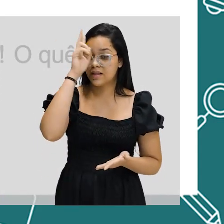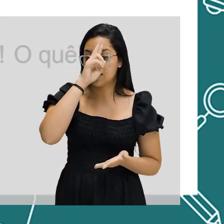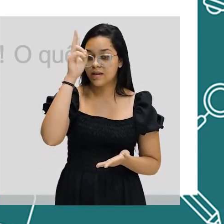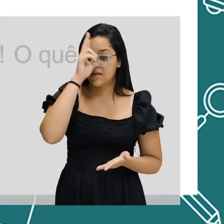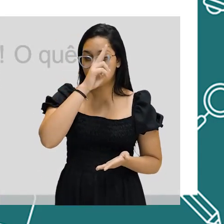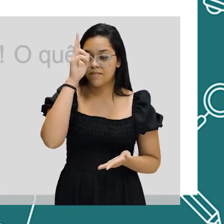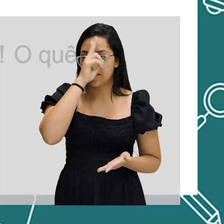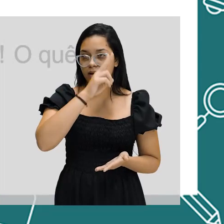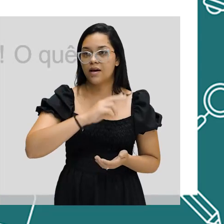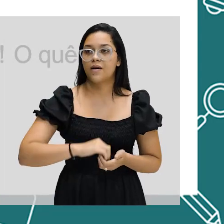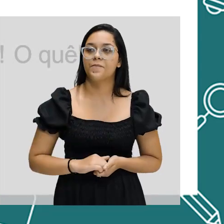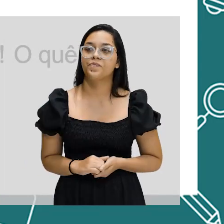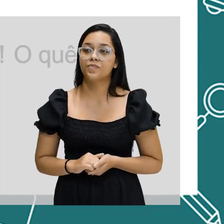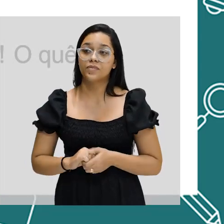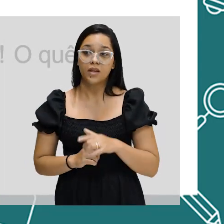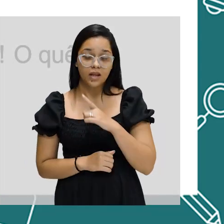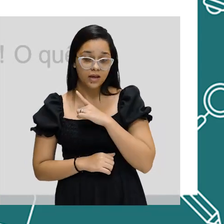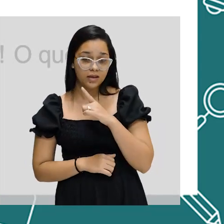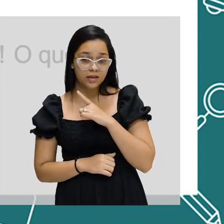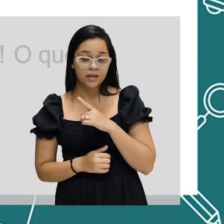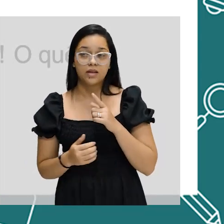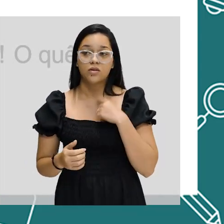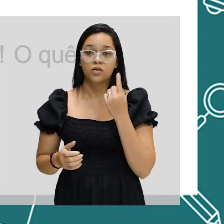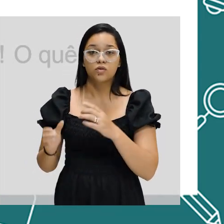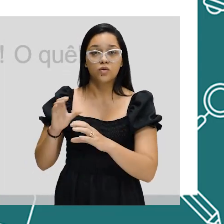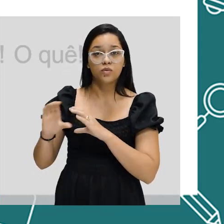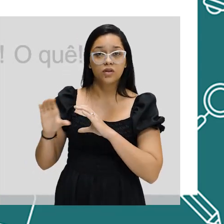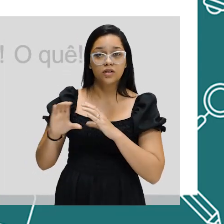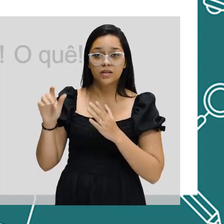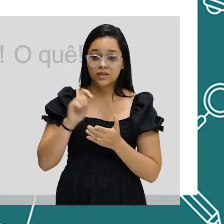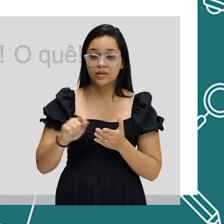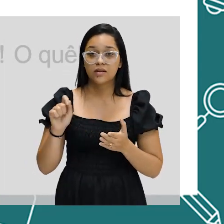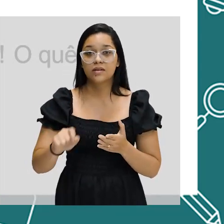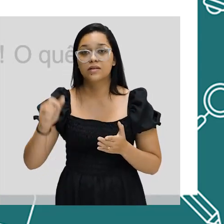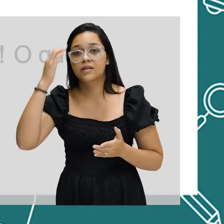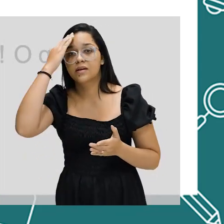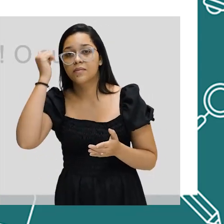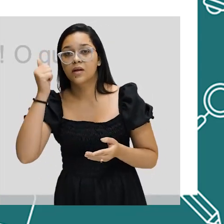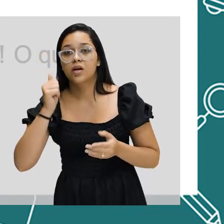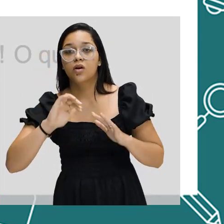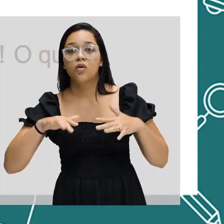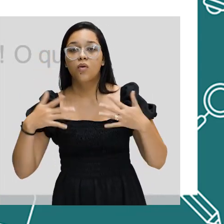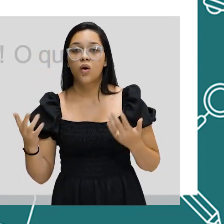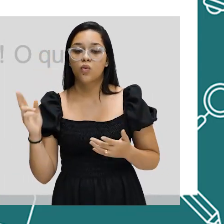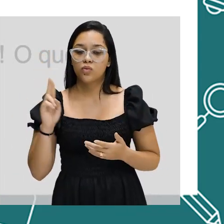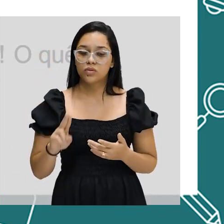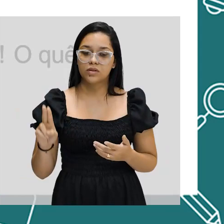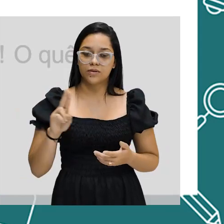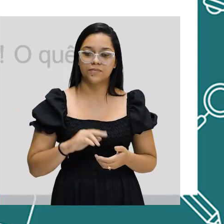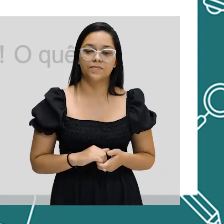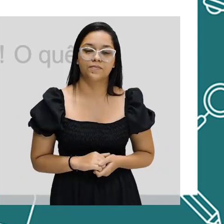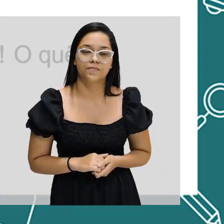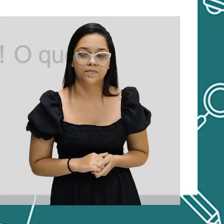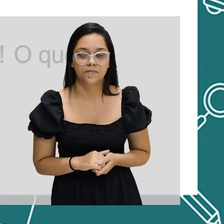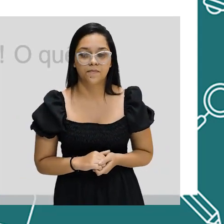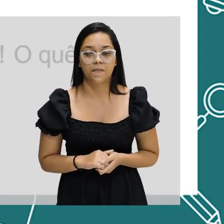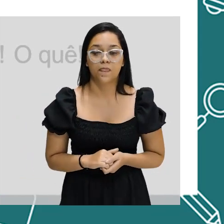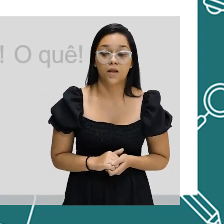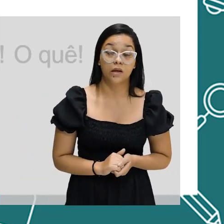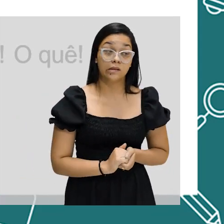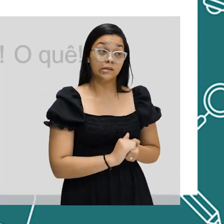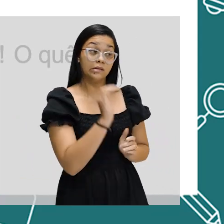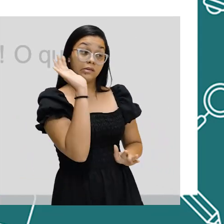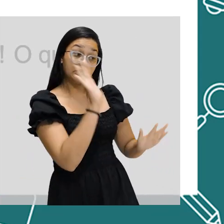e quando estivermos nos comunicantes escrevendo saber que tipo de interjeição nós vamos usar por exemplo para advertência